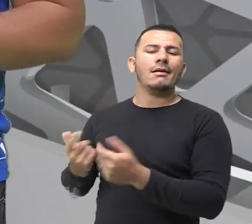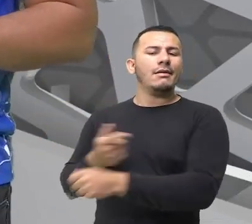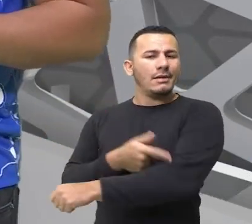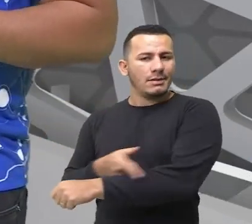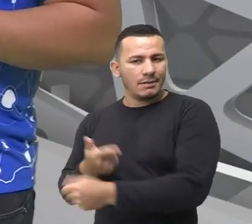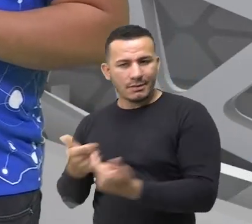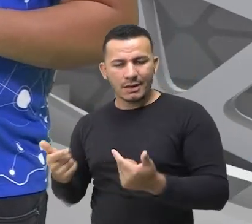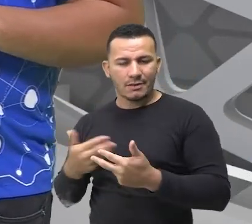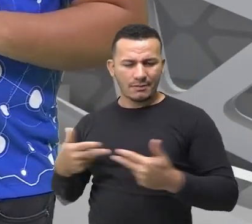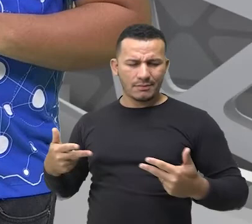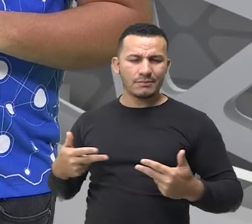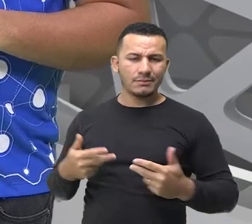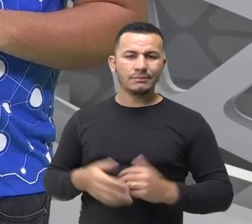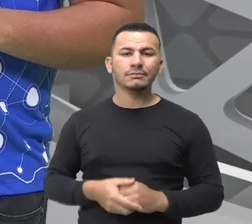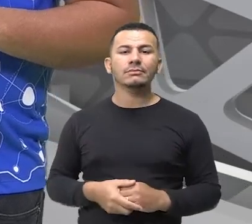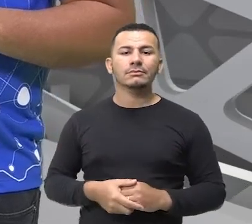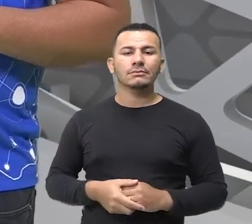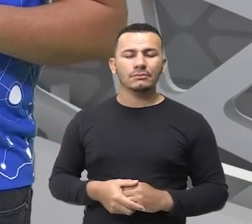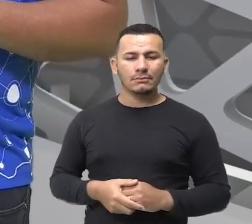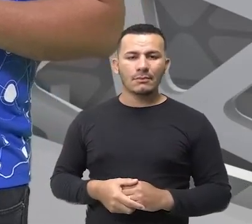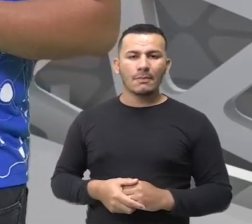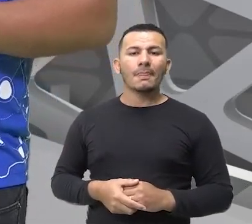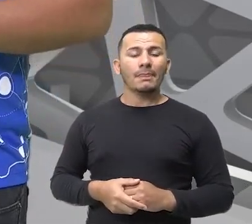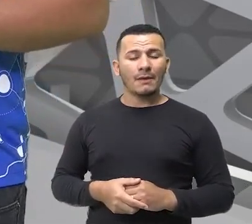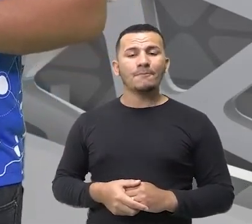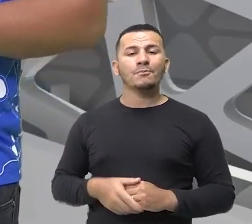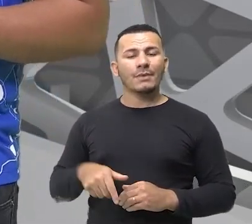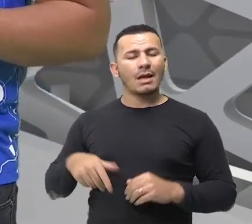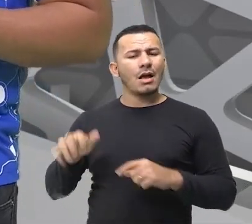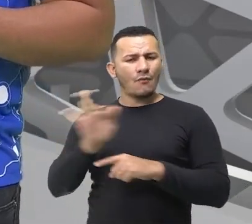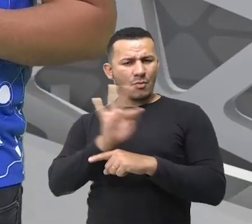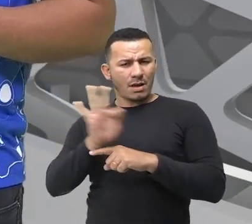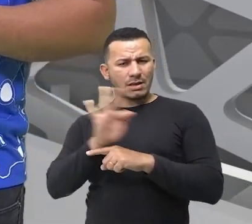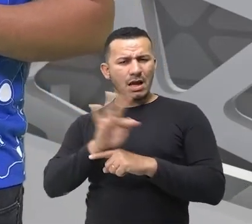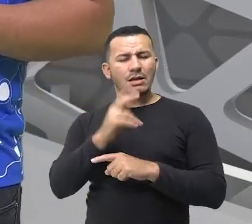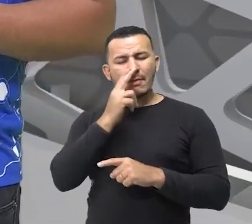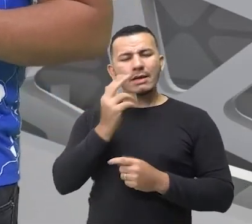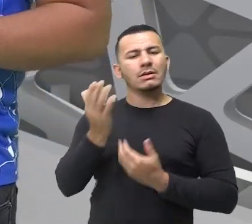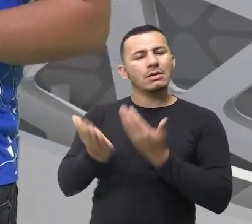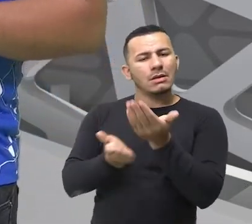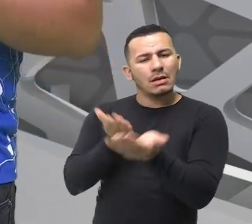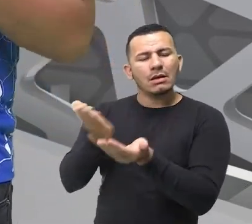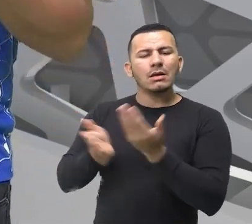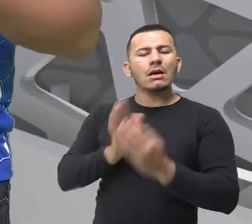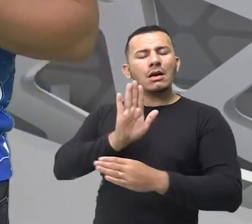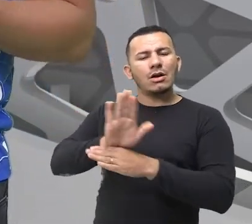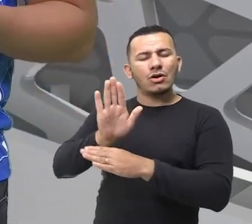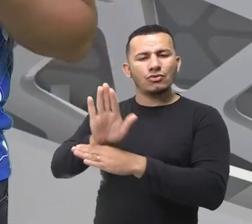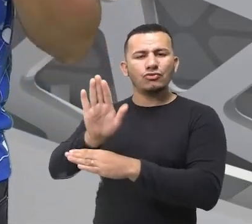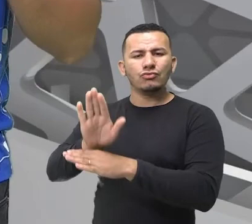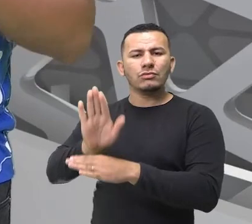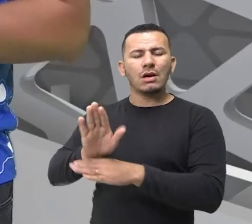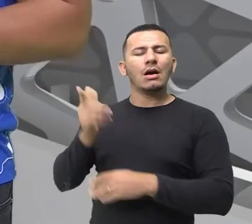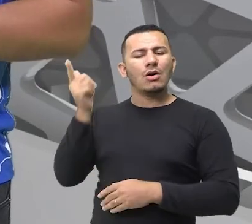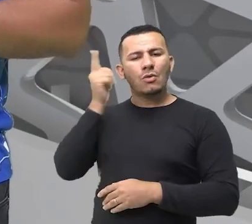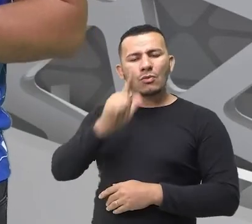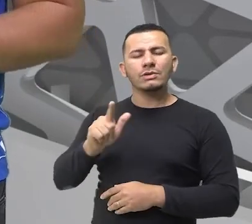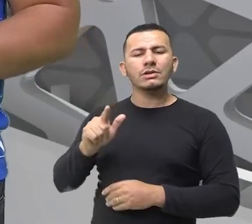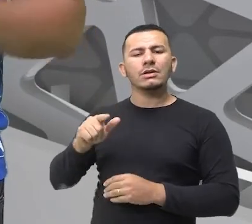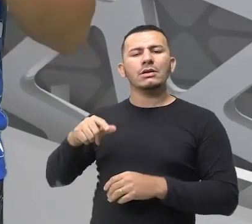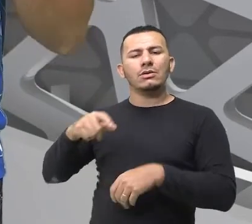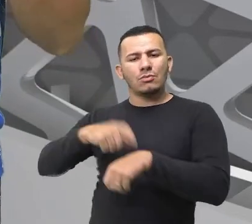diretor certo e perceberam que a linguagem informal auxilia Ajuda também alcançar o objetivo